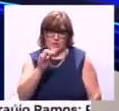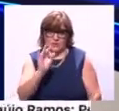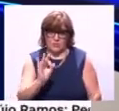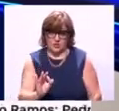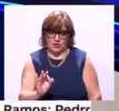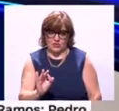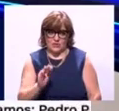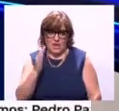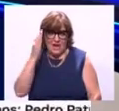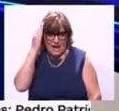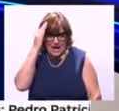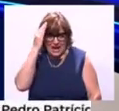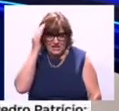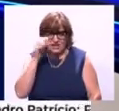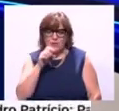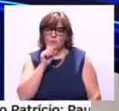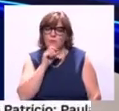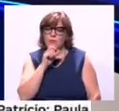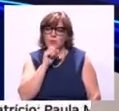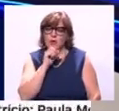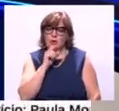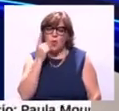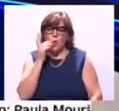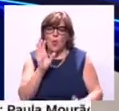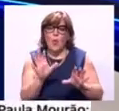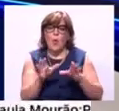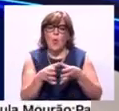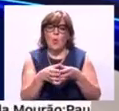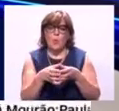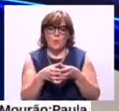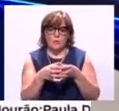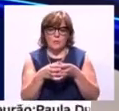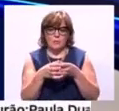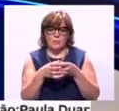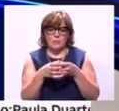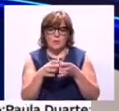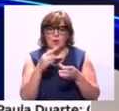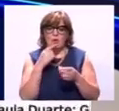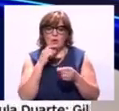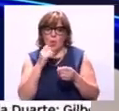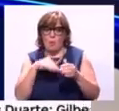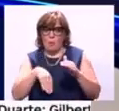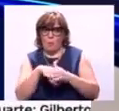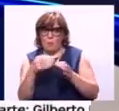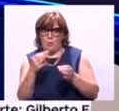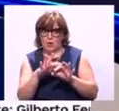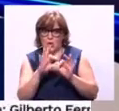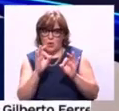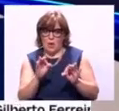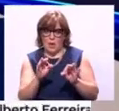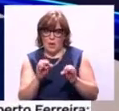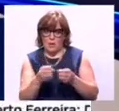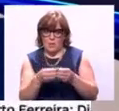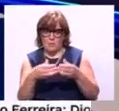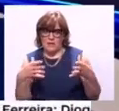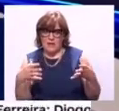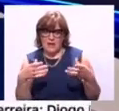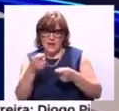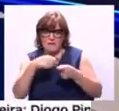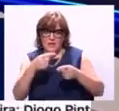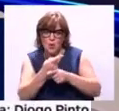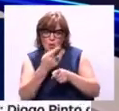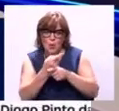45%. Acha que não é possível um clube com o nome que o Futebol Clube Porto tem aumentar esse